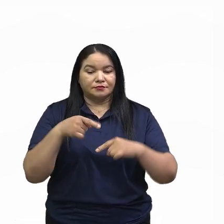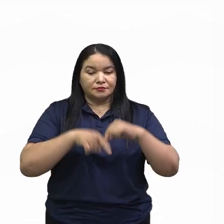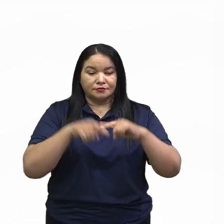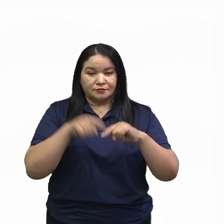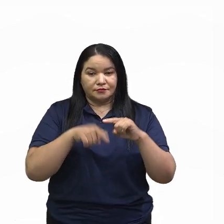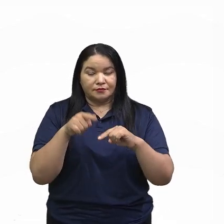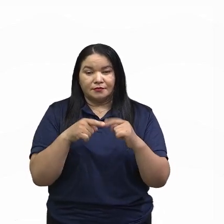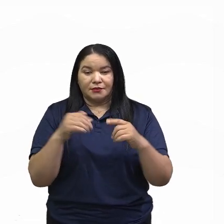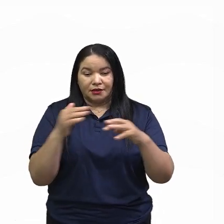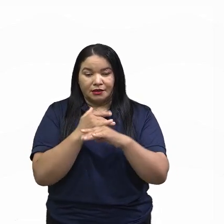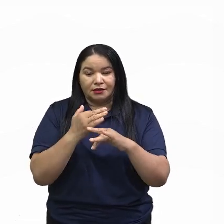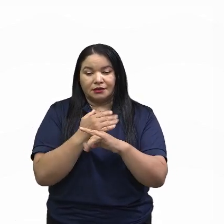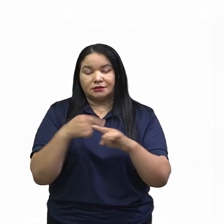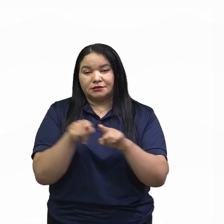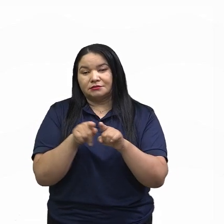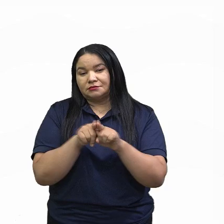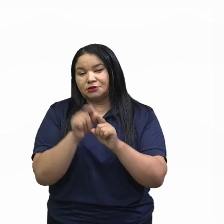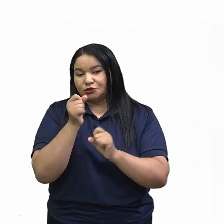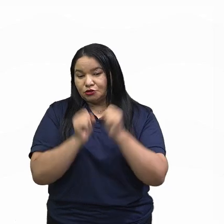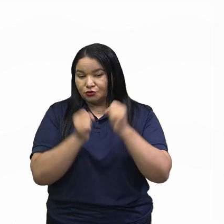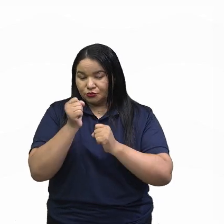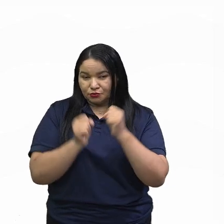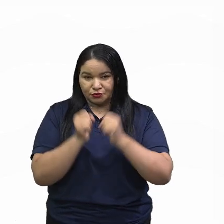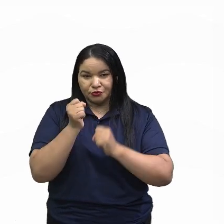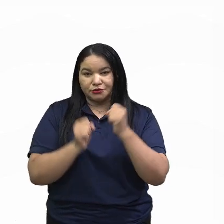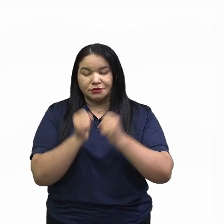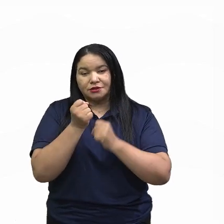urbanos, industriais e pecuários.